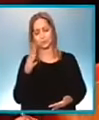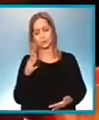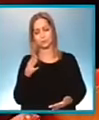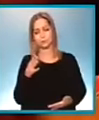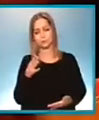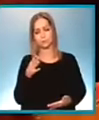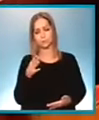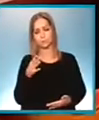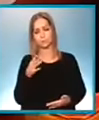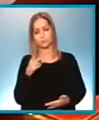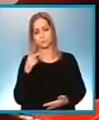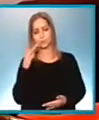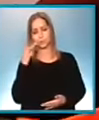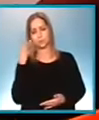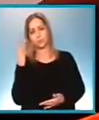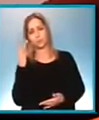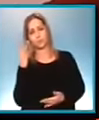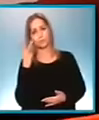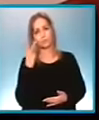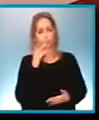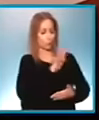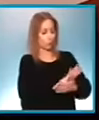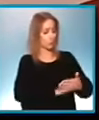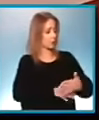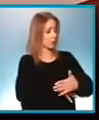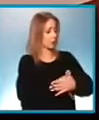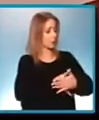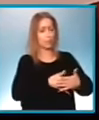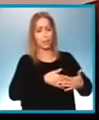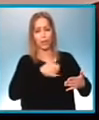vivo um poema cantado.